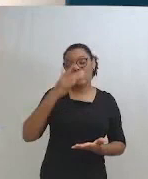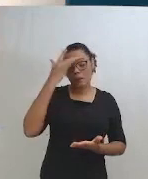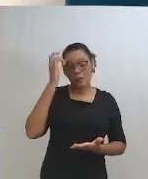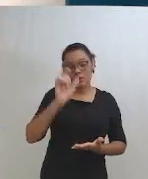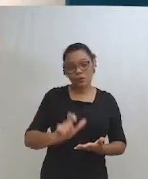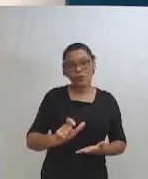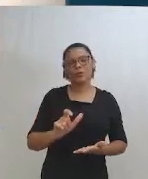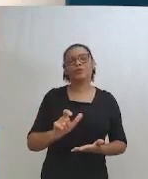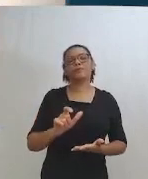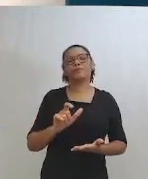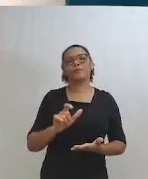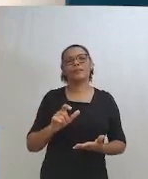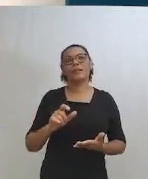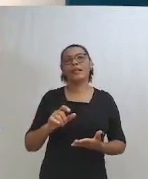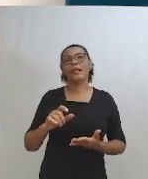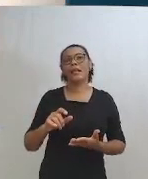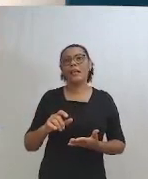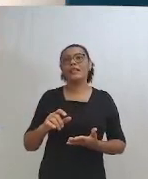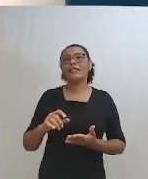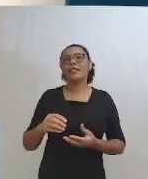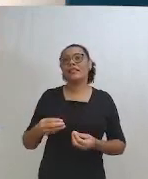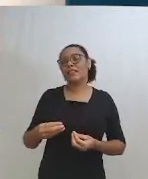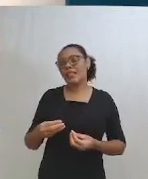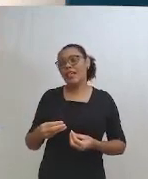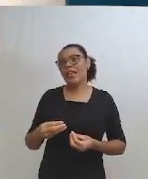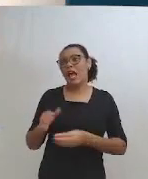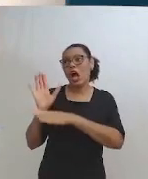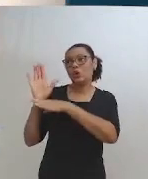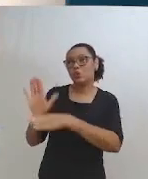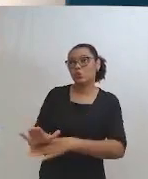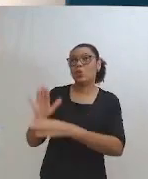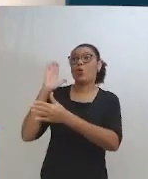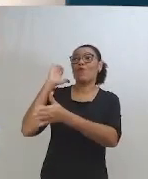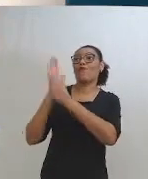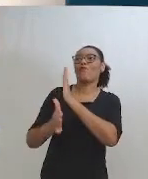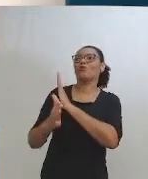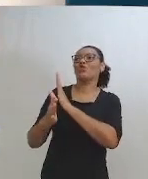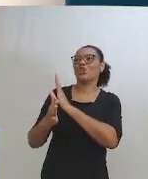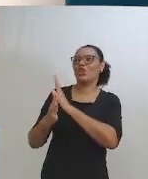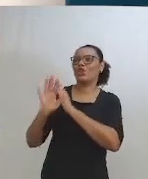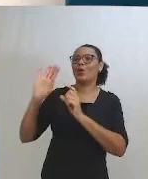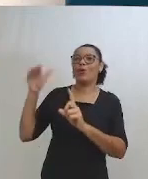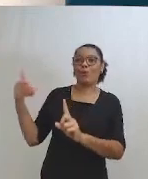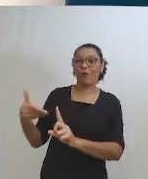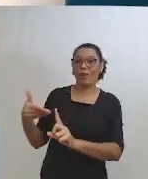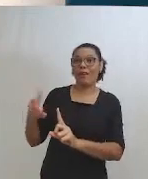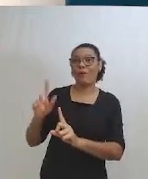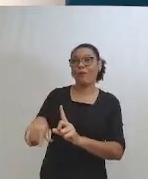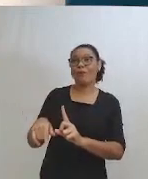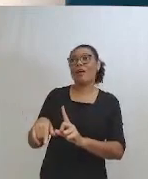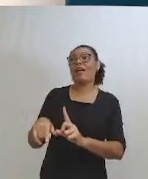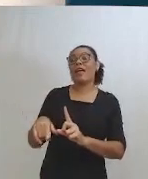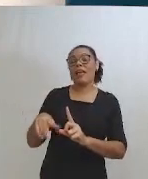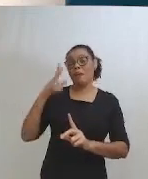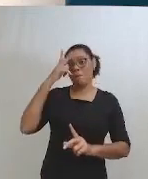fuga ao réu, seria, no máximo, uma conduta de favorecimento pessoal, coisa